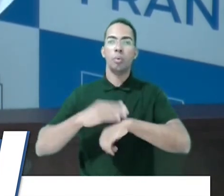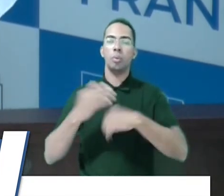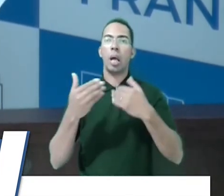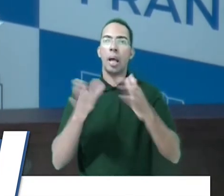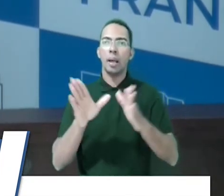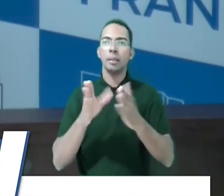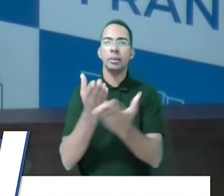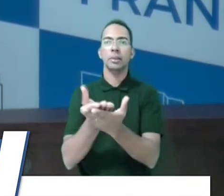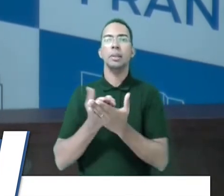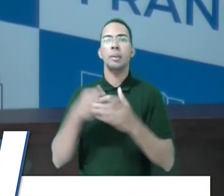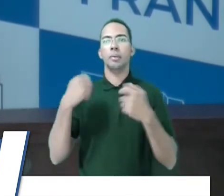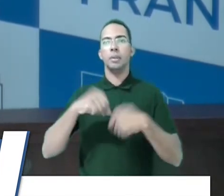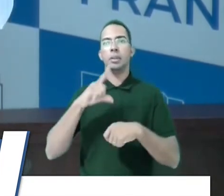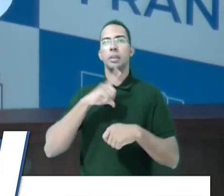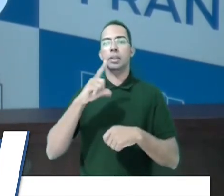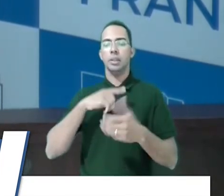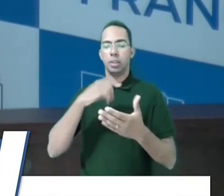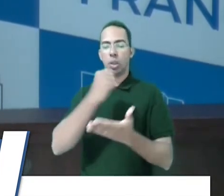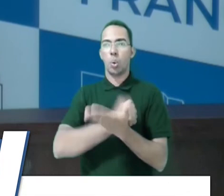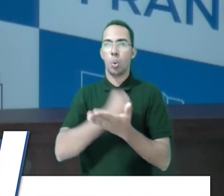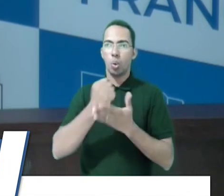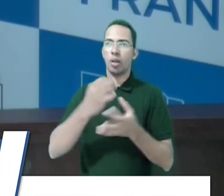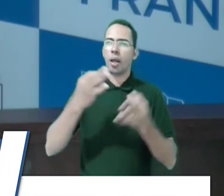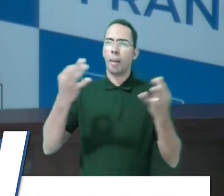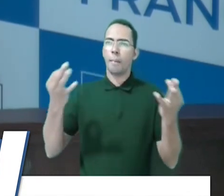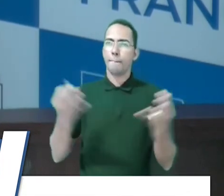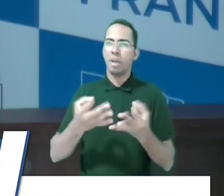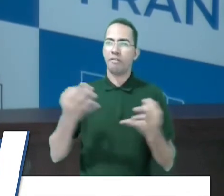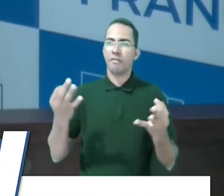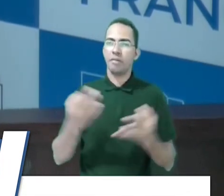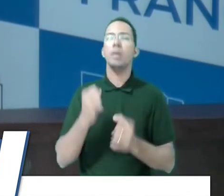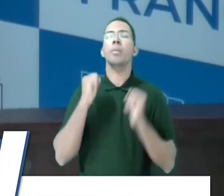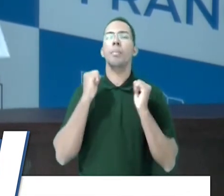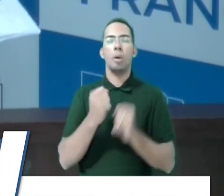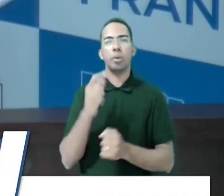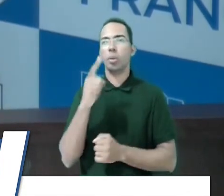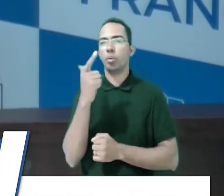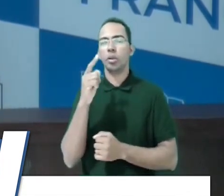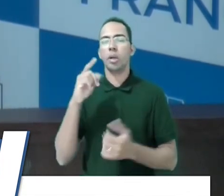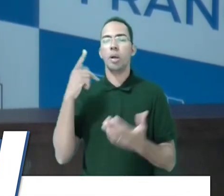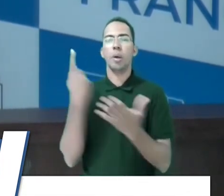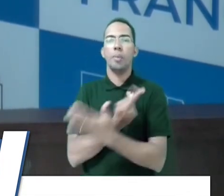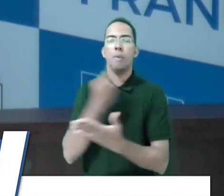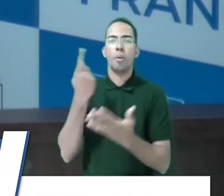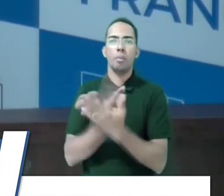ter os contratos muito bem feitos para poder não acontecer igual está acontecendo